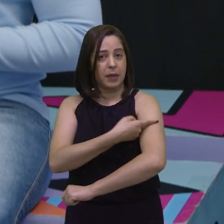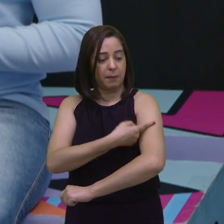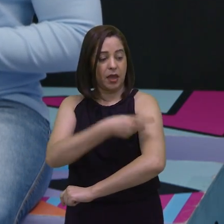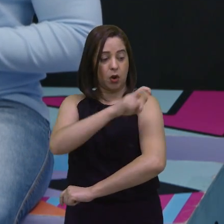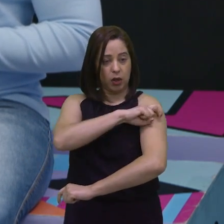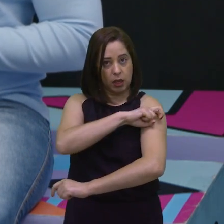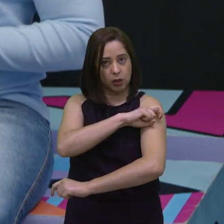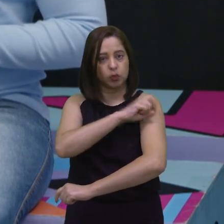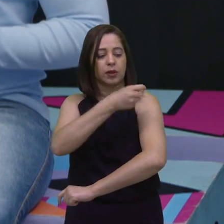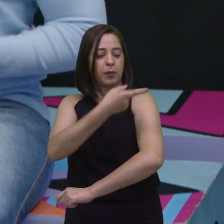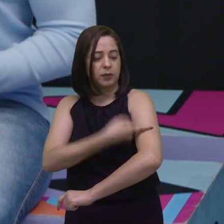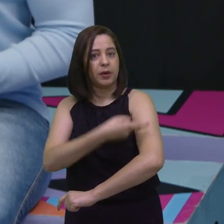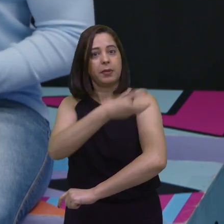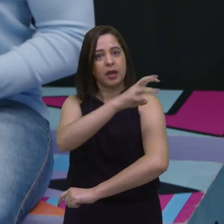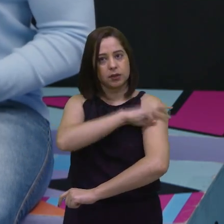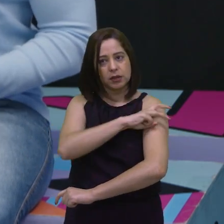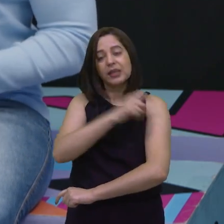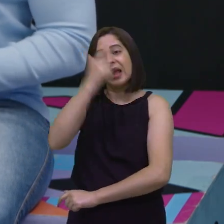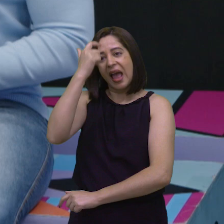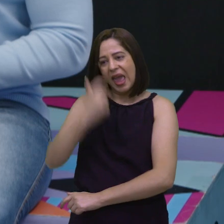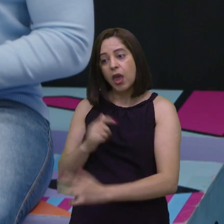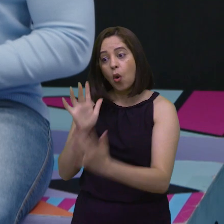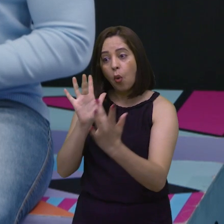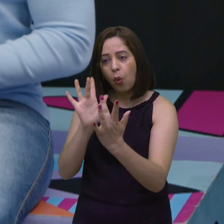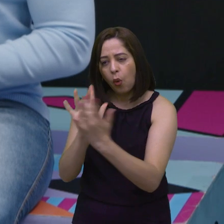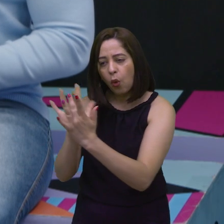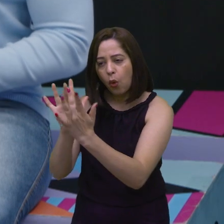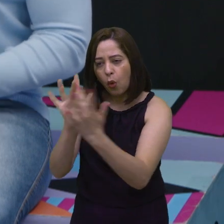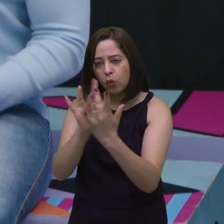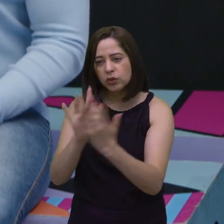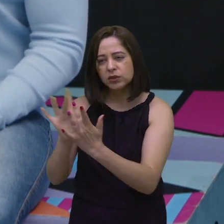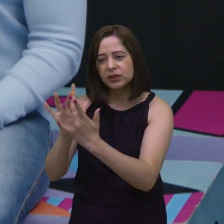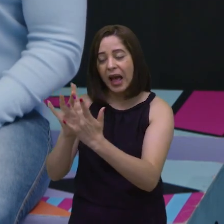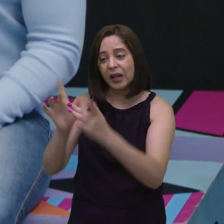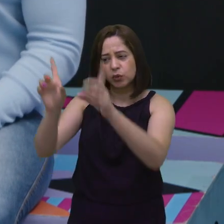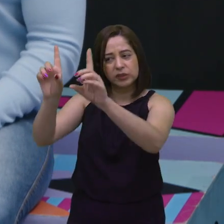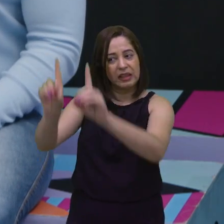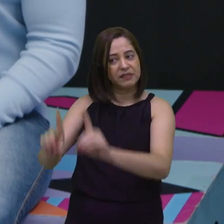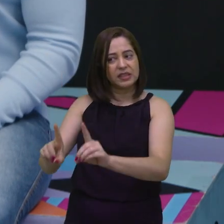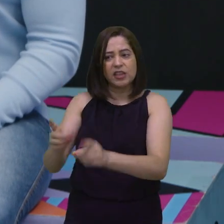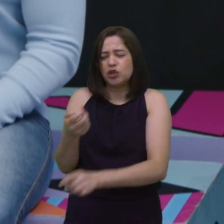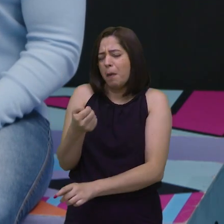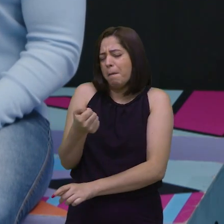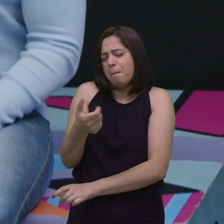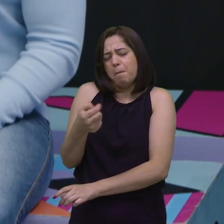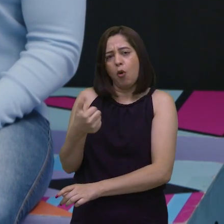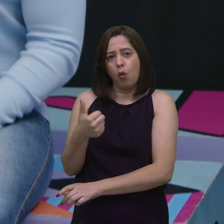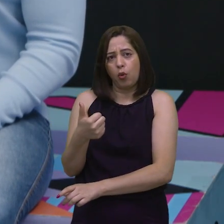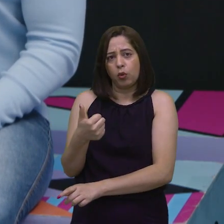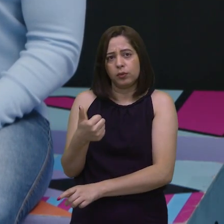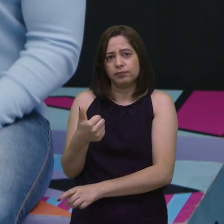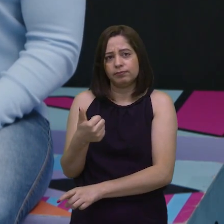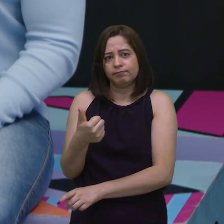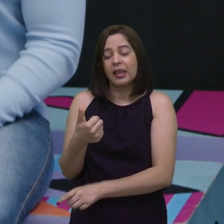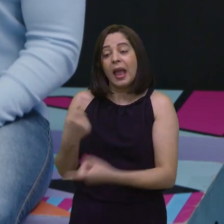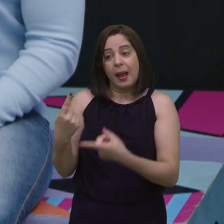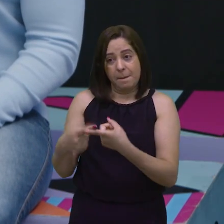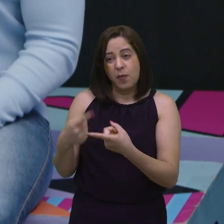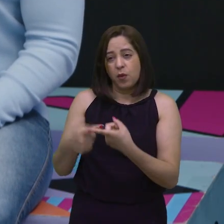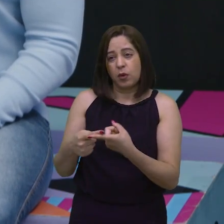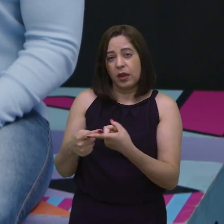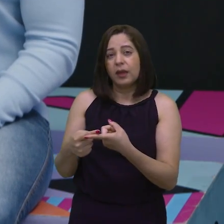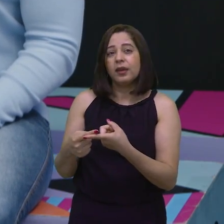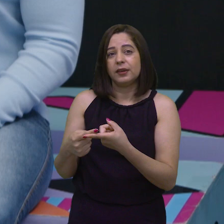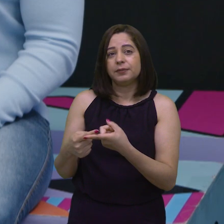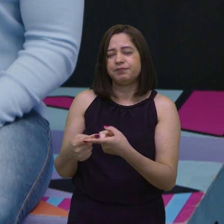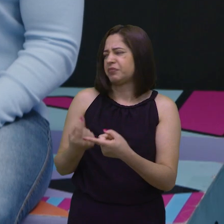ensino médio, eu convivi com pouquíssimas pessoas que tinham alguma deficiência. Então,